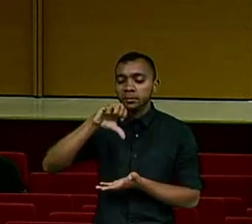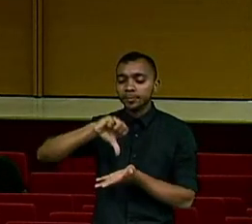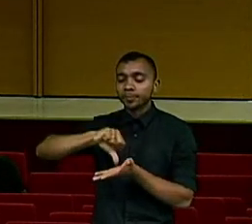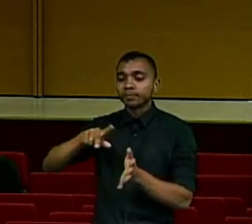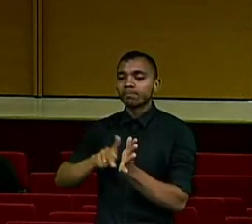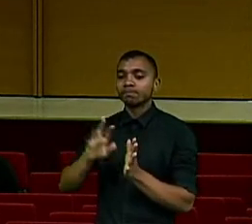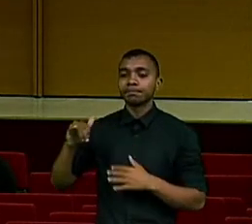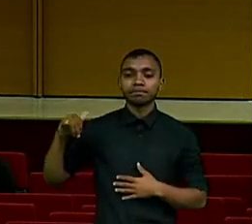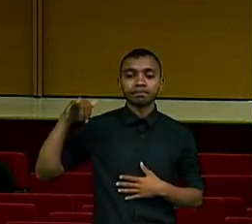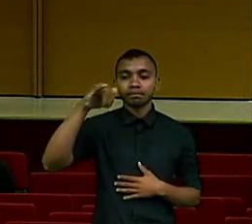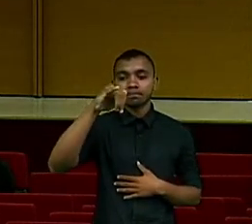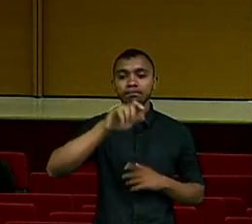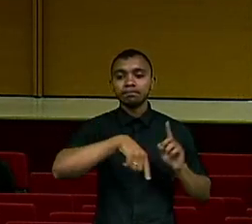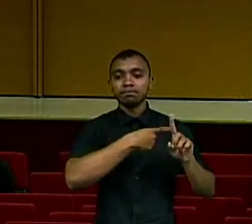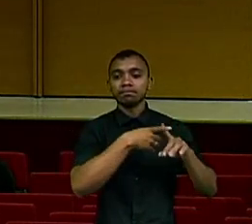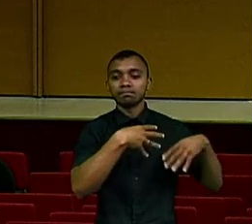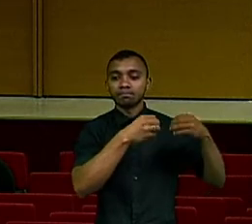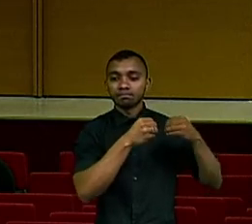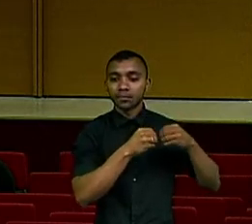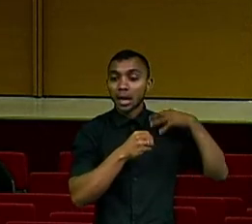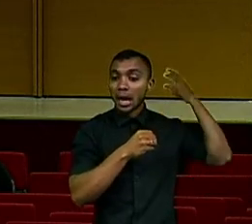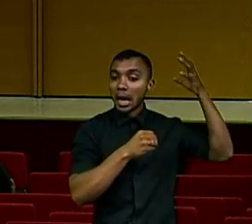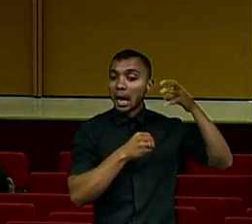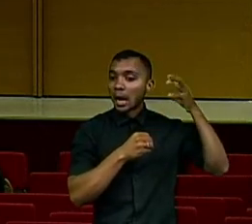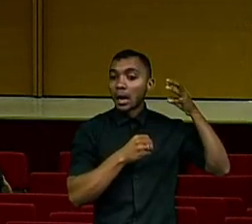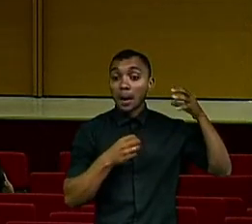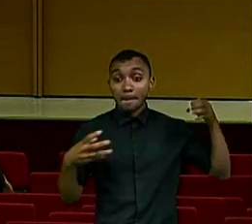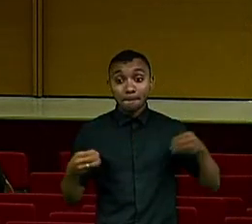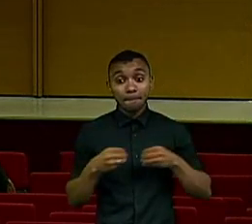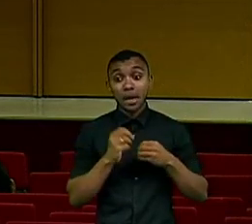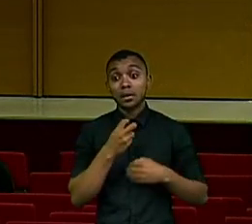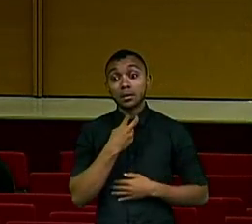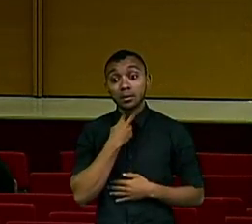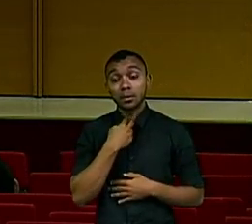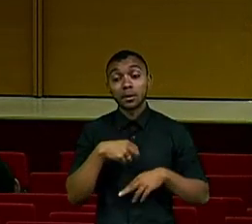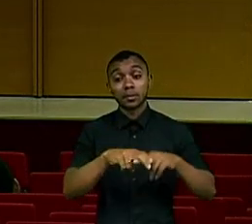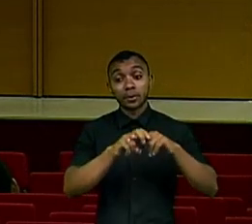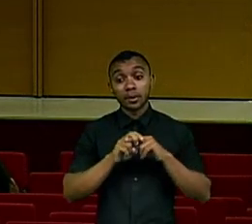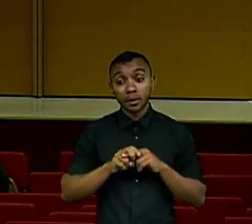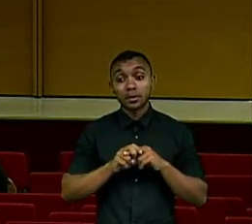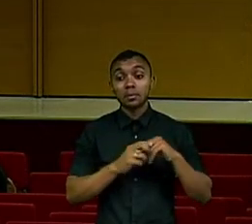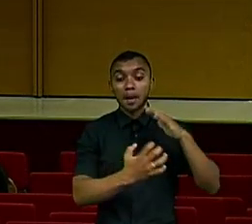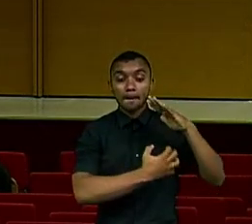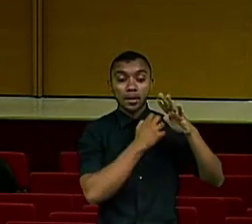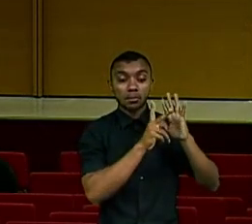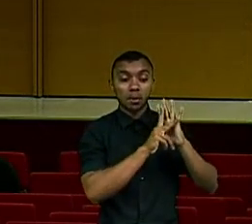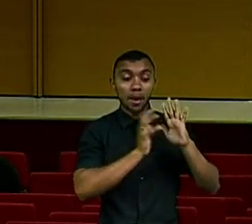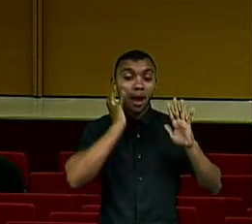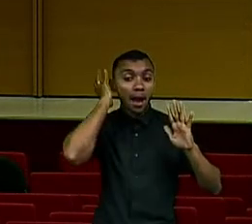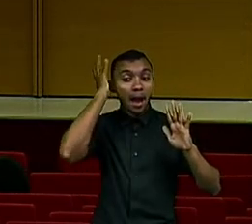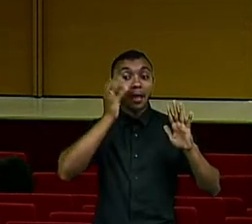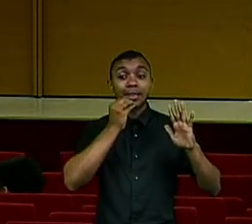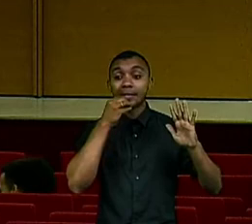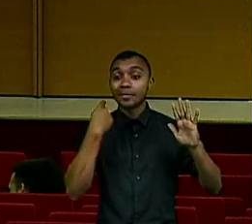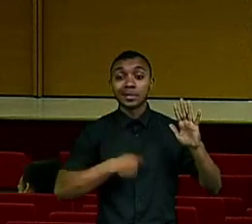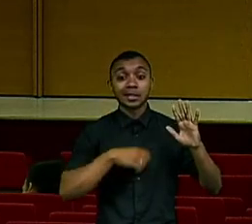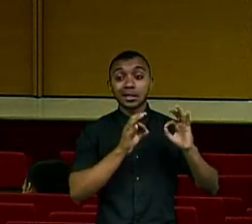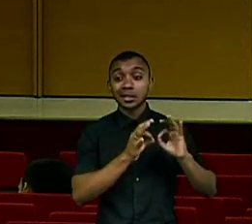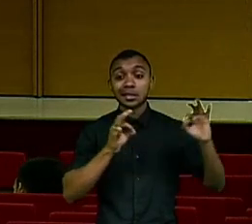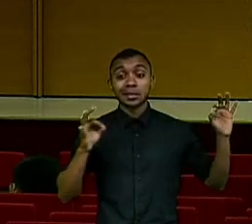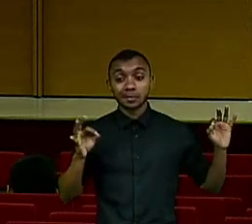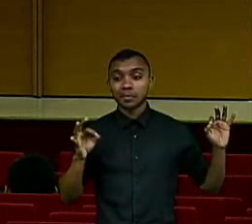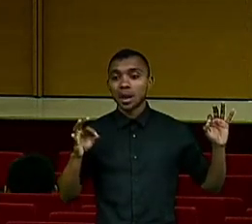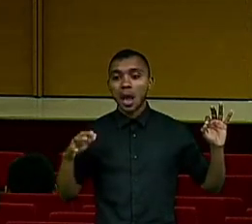aeronave Por isso os as emissoras de rádio elas devem ser mais distante possível dos